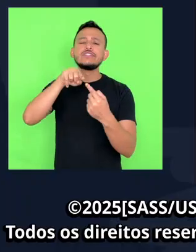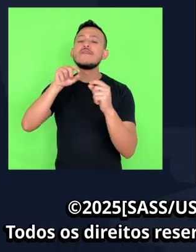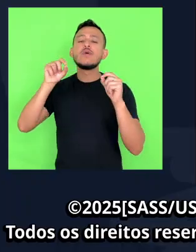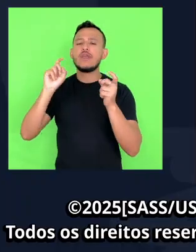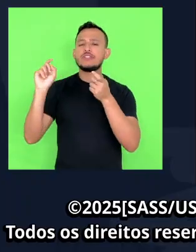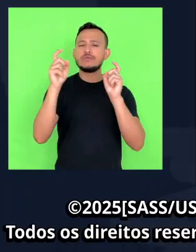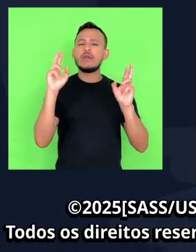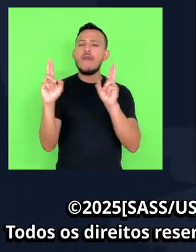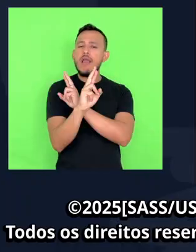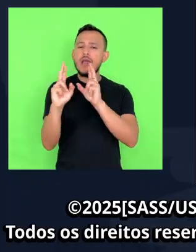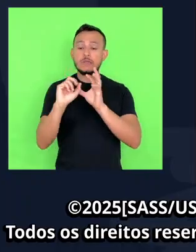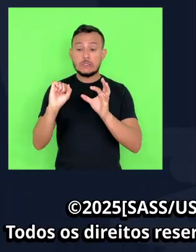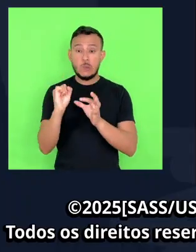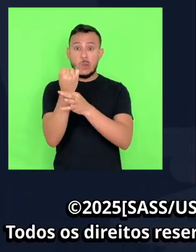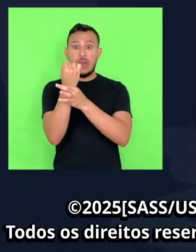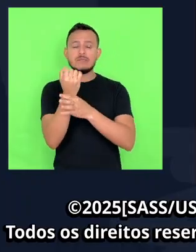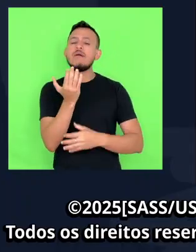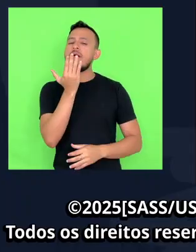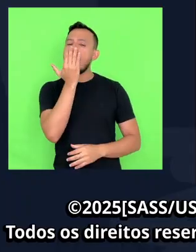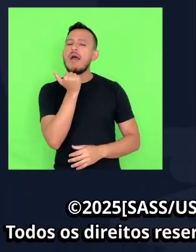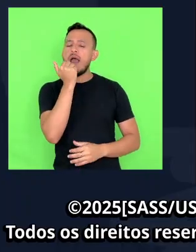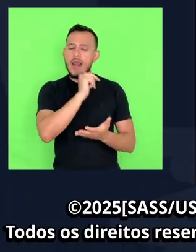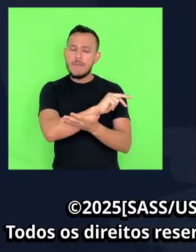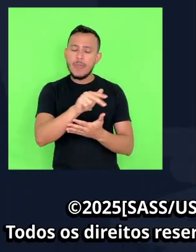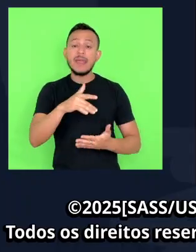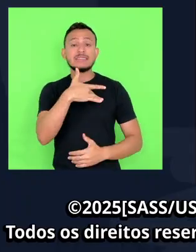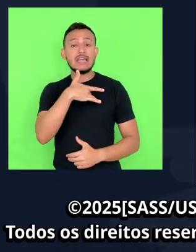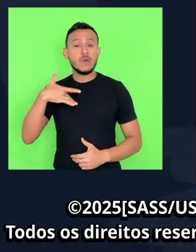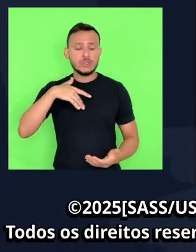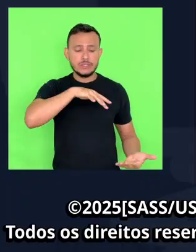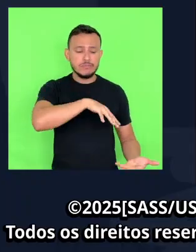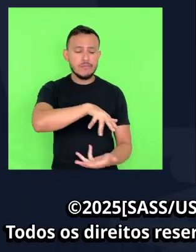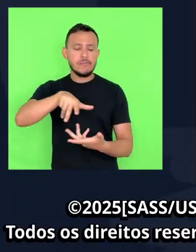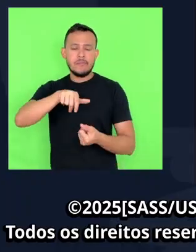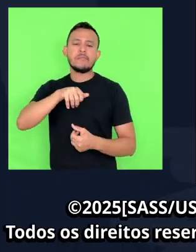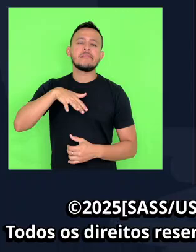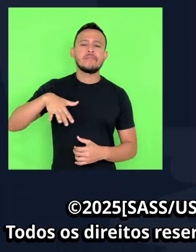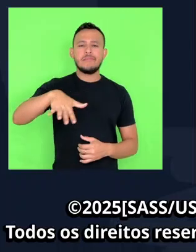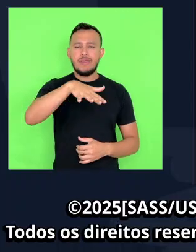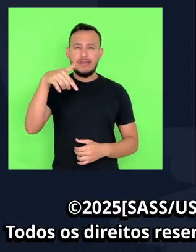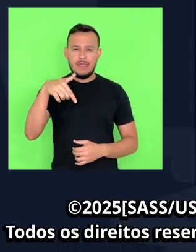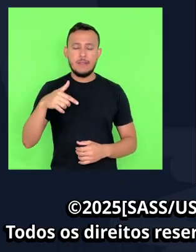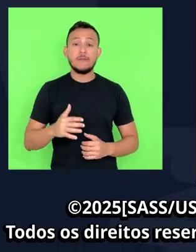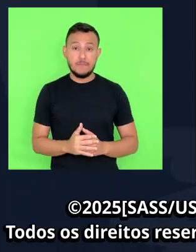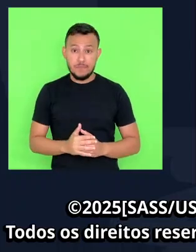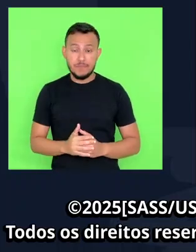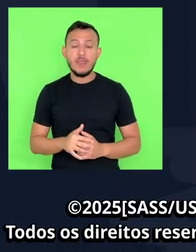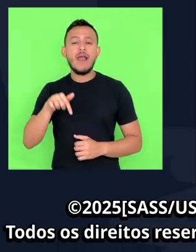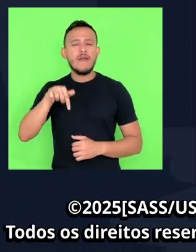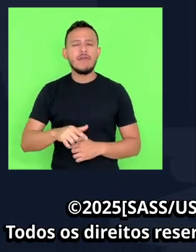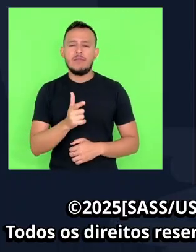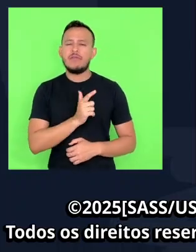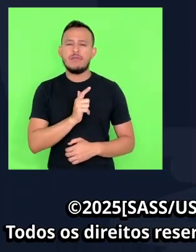as relações entre insegurança alimentar, saúde planetária e saúde do planeta. Então,